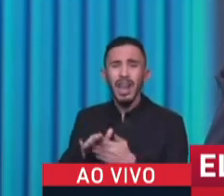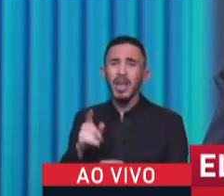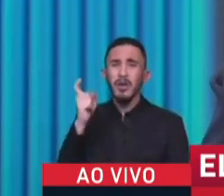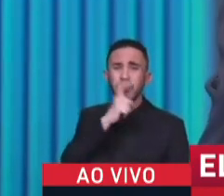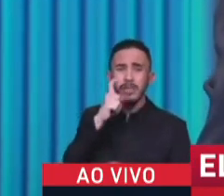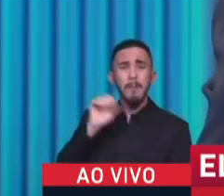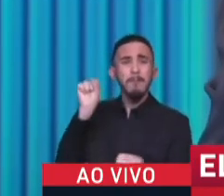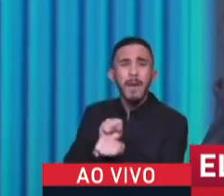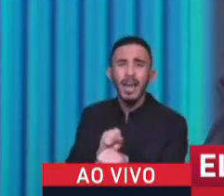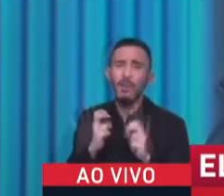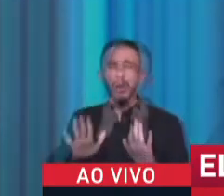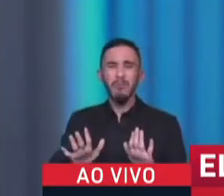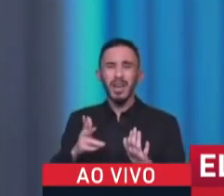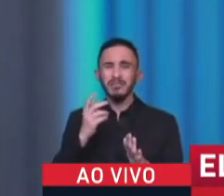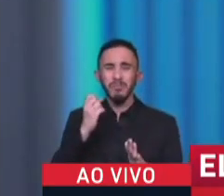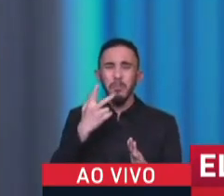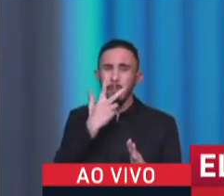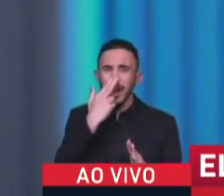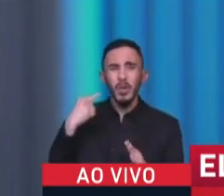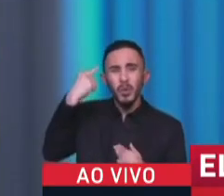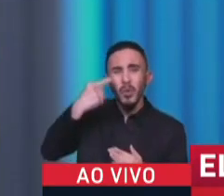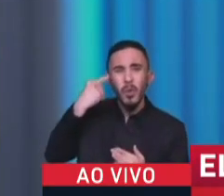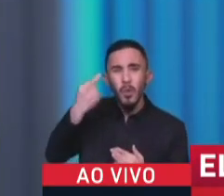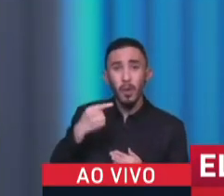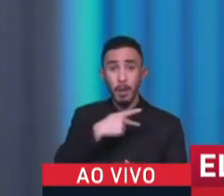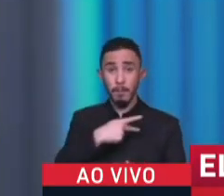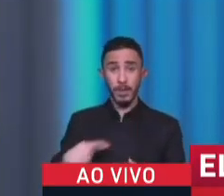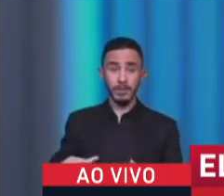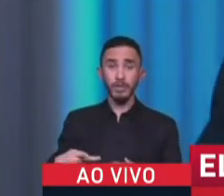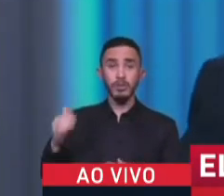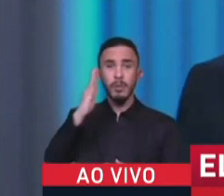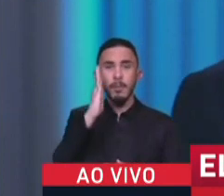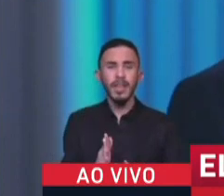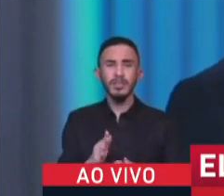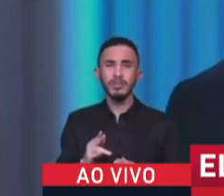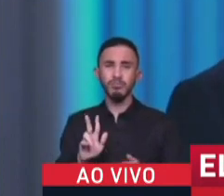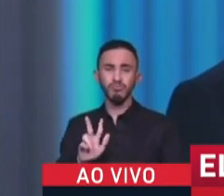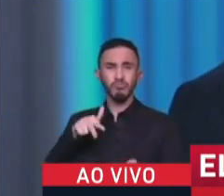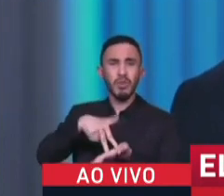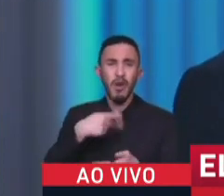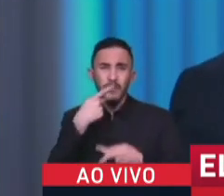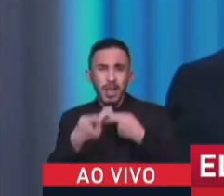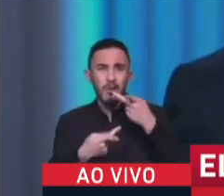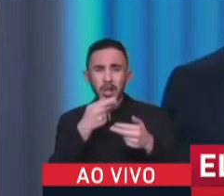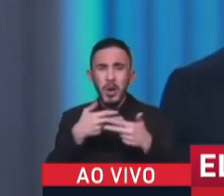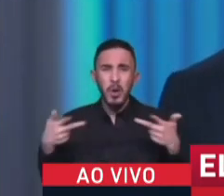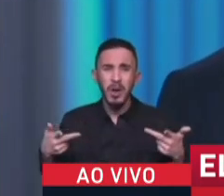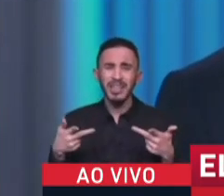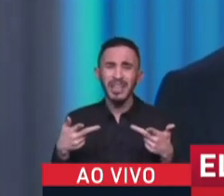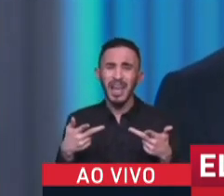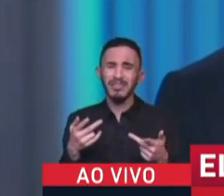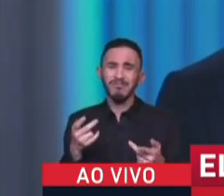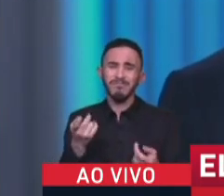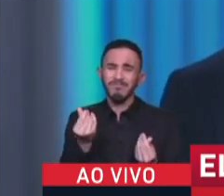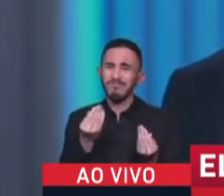PT, que é essa pseudonormalização da candidatura do Lula, que são os números que a gente vê dos institutos de pesquisa bizarros. A gente está